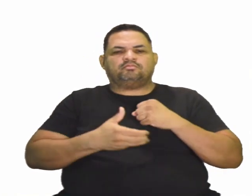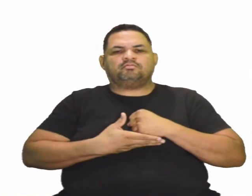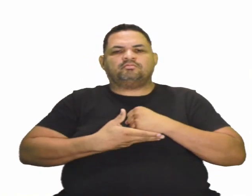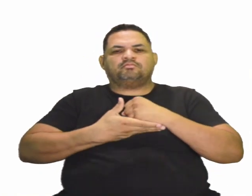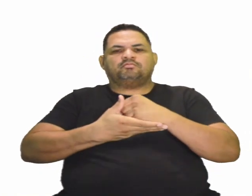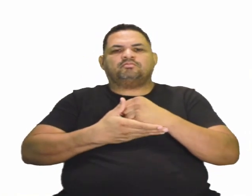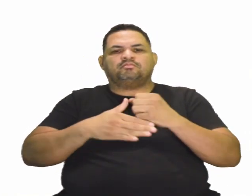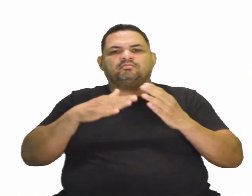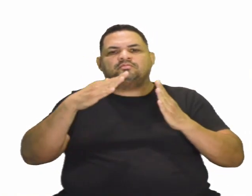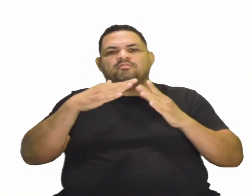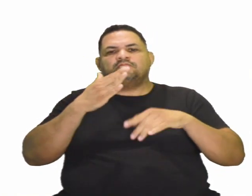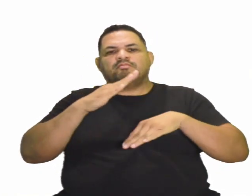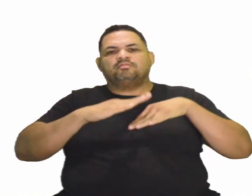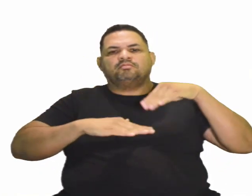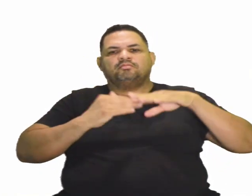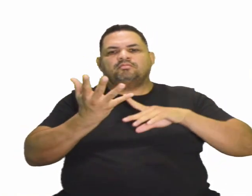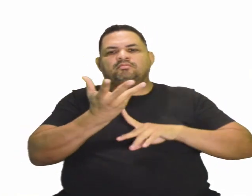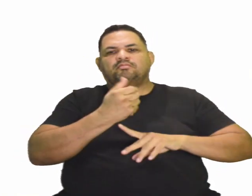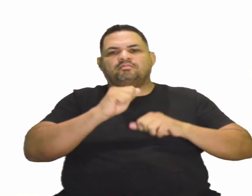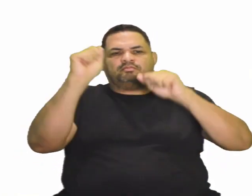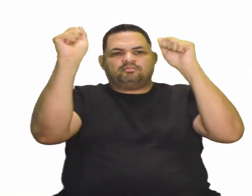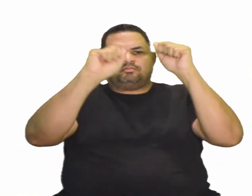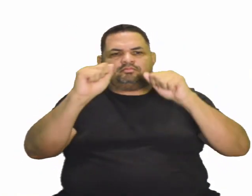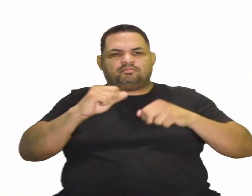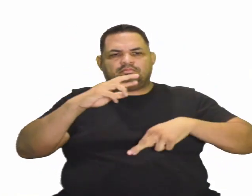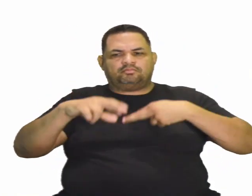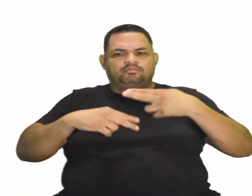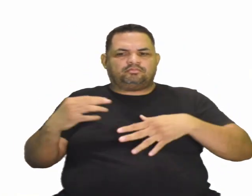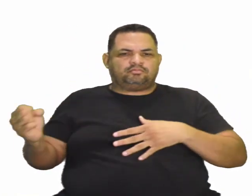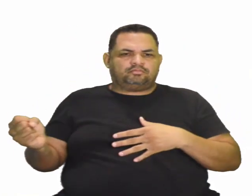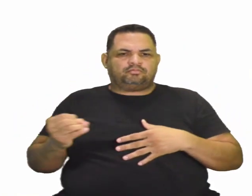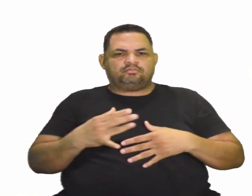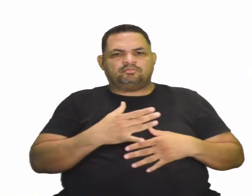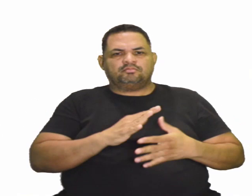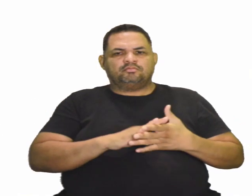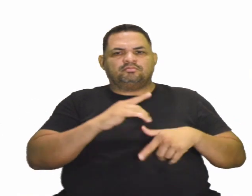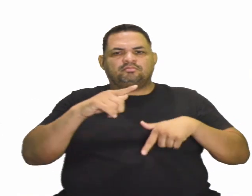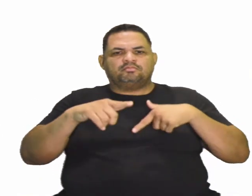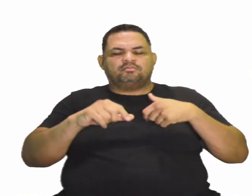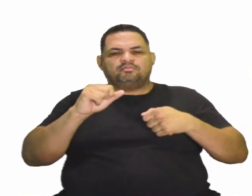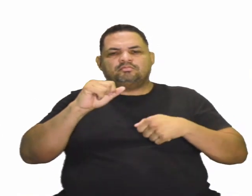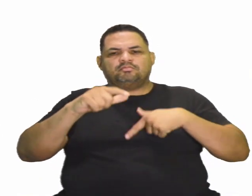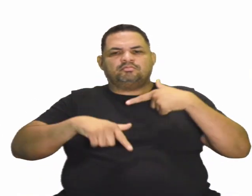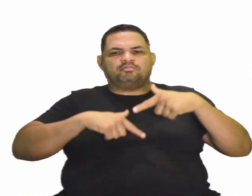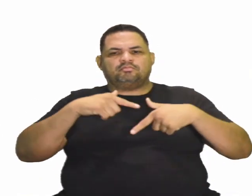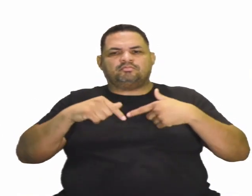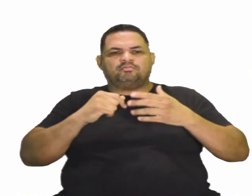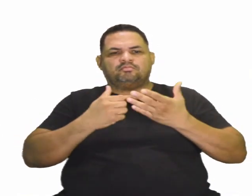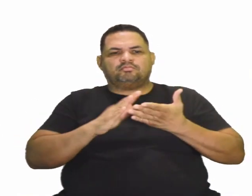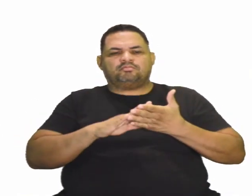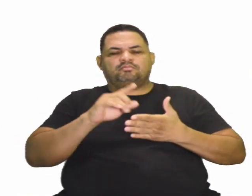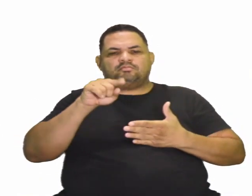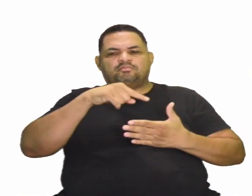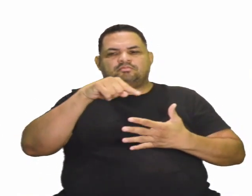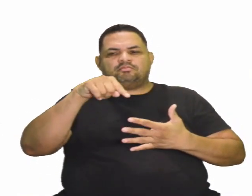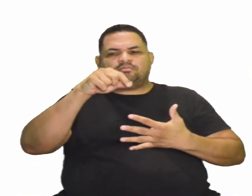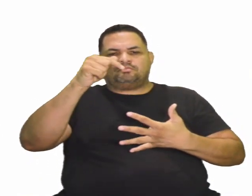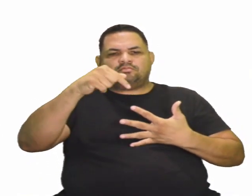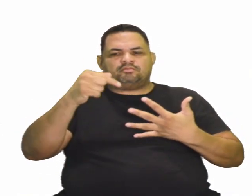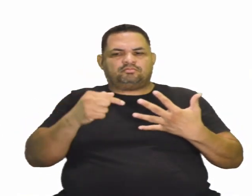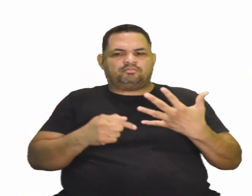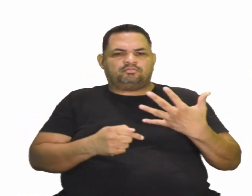se basearam os pintores e escultores renascentistas para a produção de suas obras, assinale a alternativa